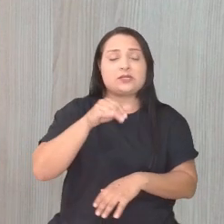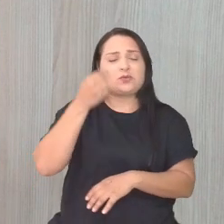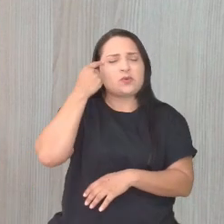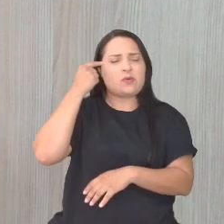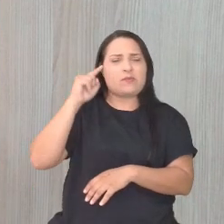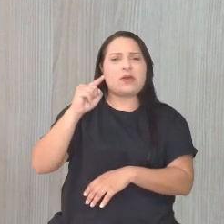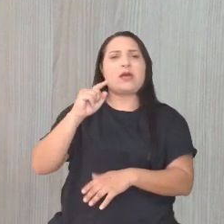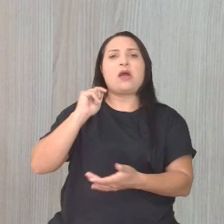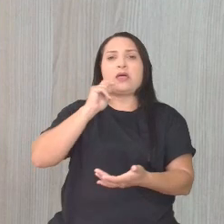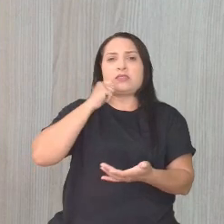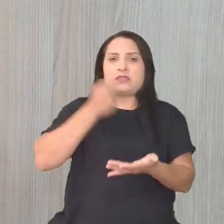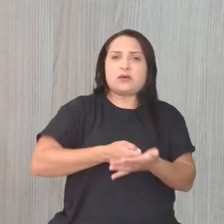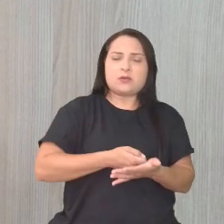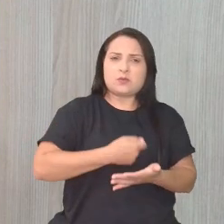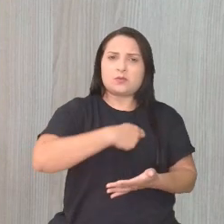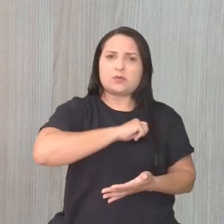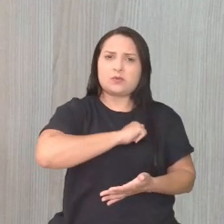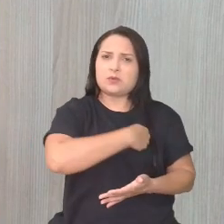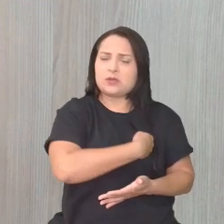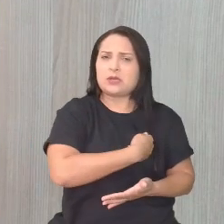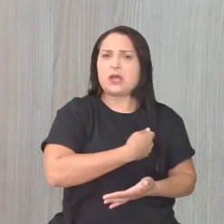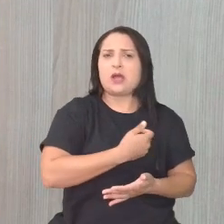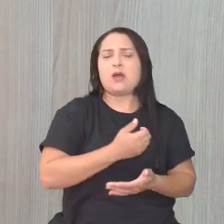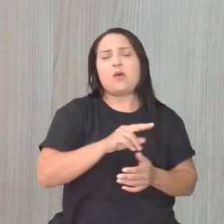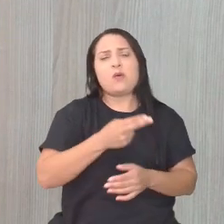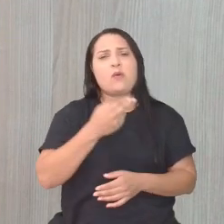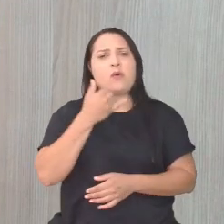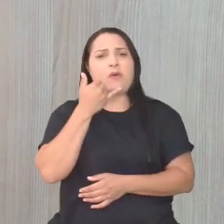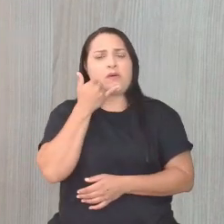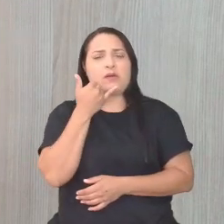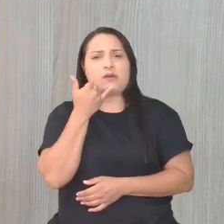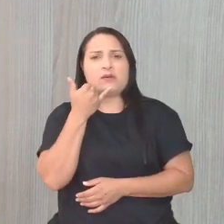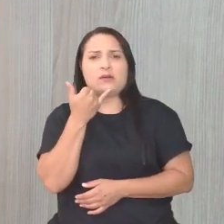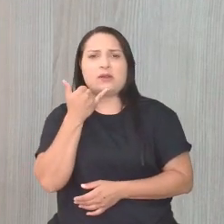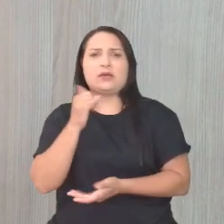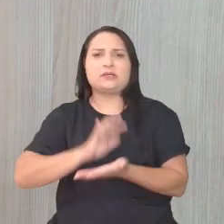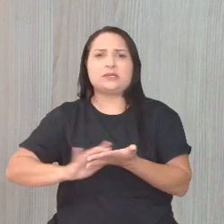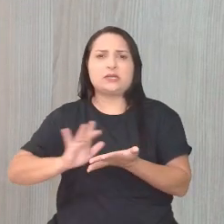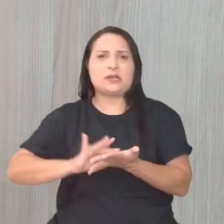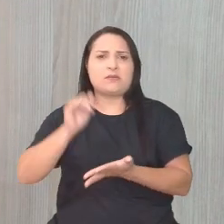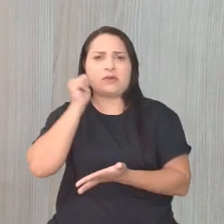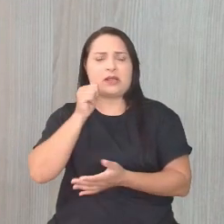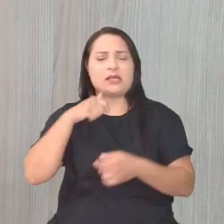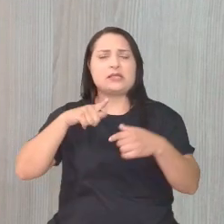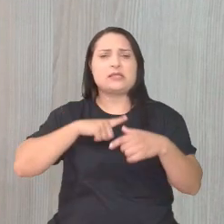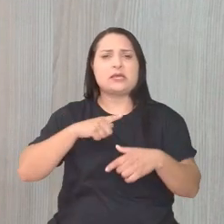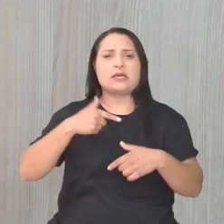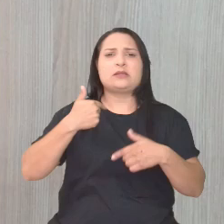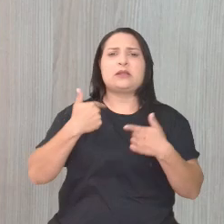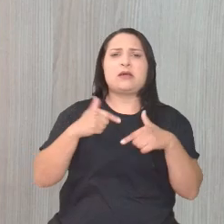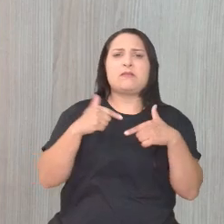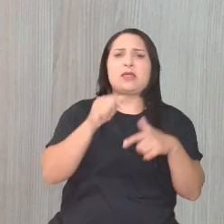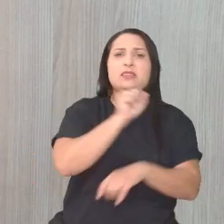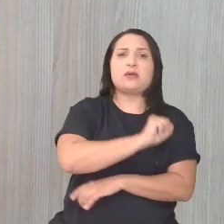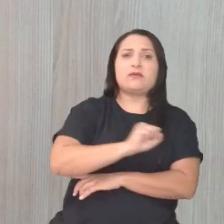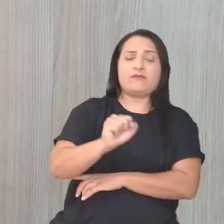denuncia, liga para a Secretaria da Mulher, ela tem todo um trabalho de defesa da mulher. Então, não tenham